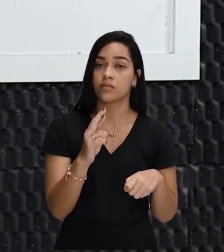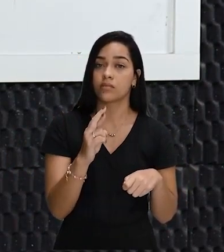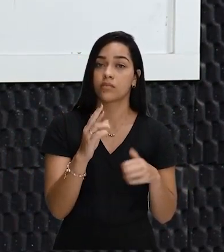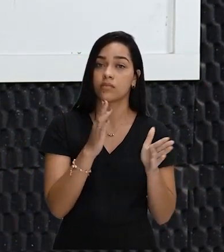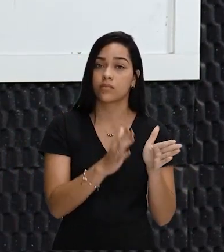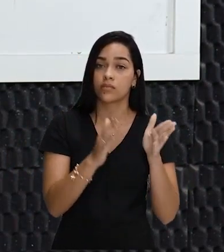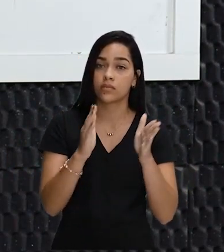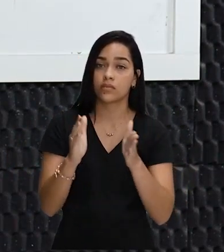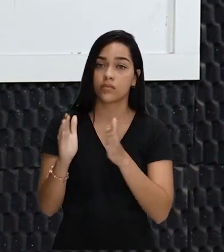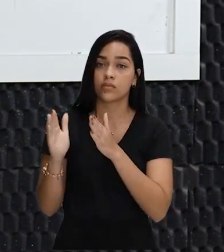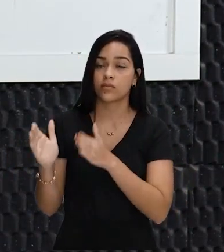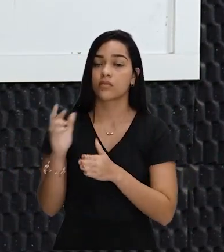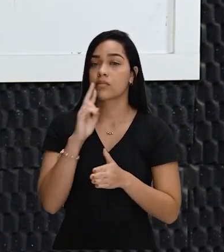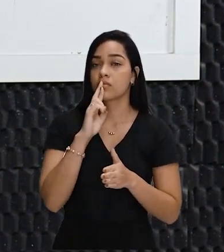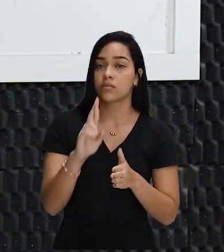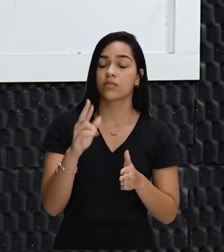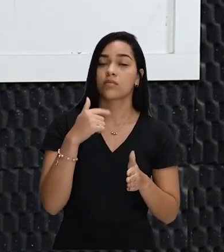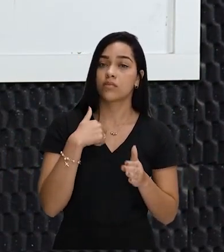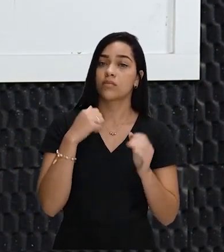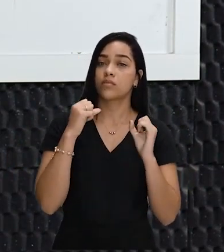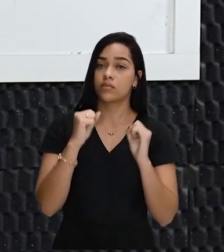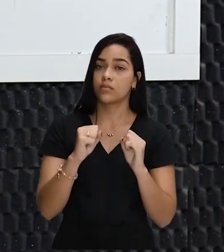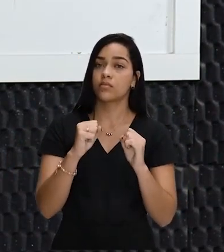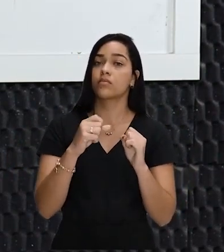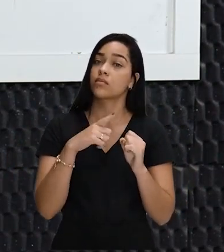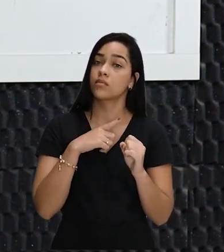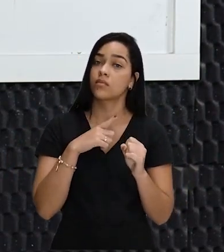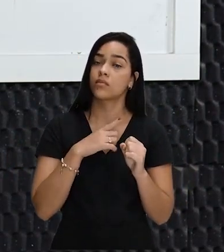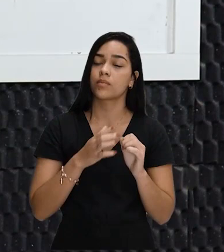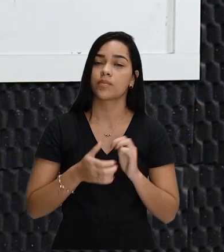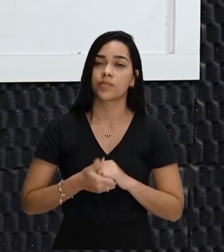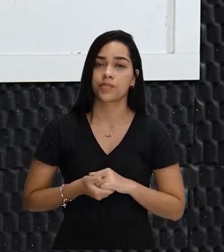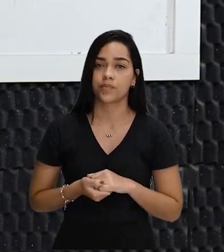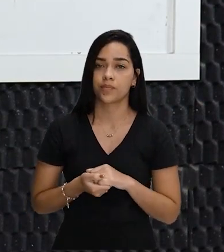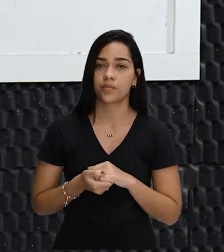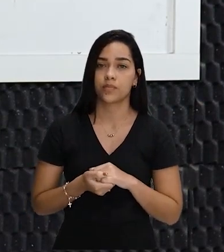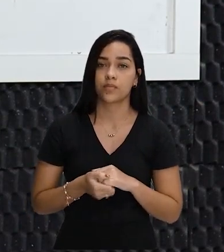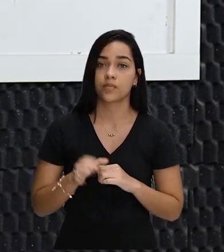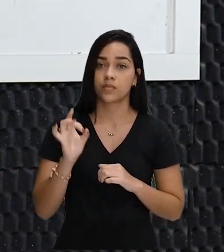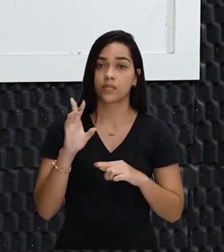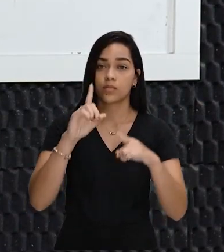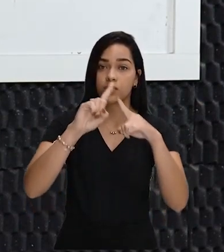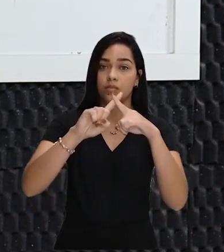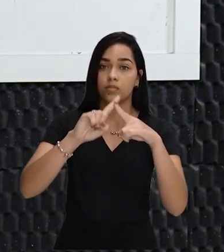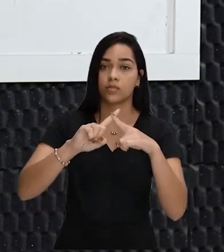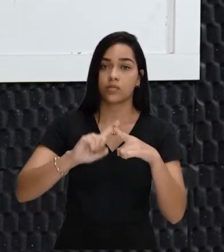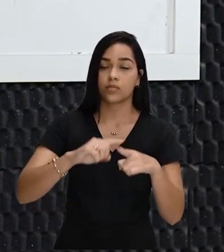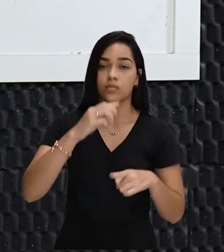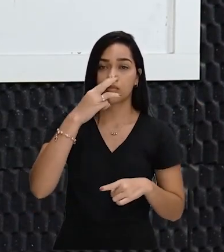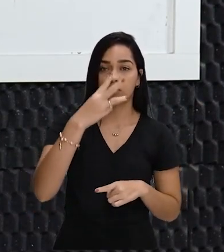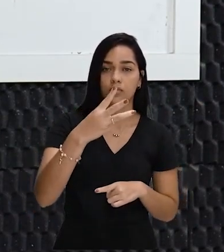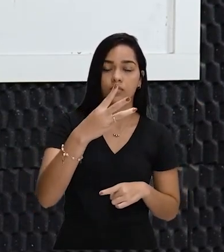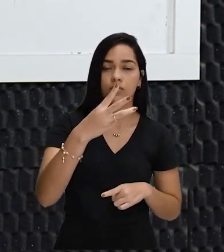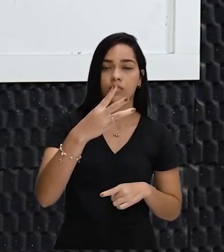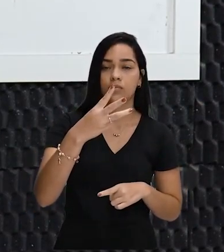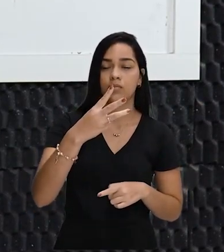ou sequência de respostas eu posso formar nessa situação aí basta multiplicar 3